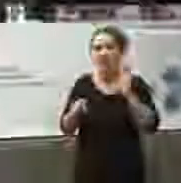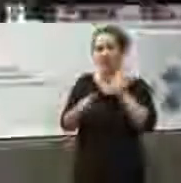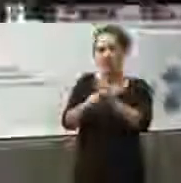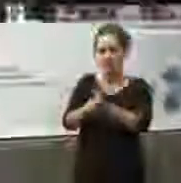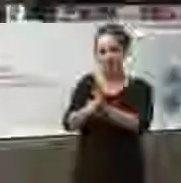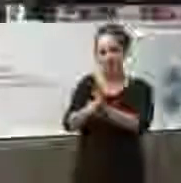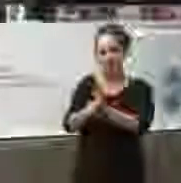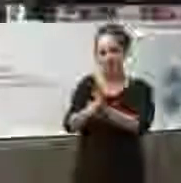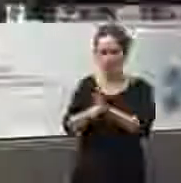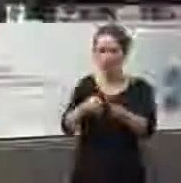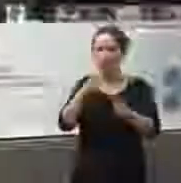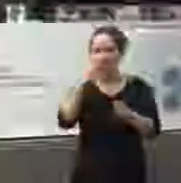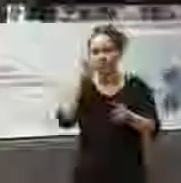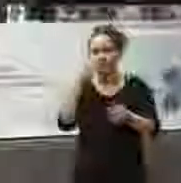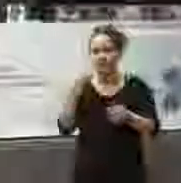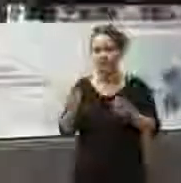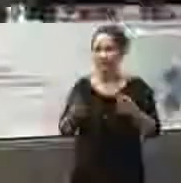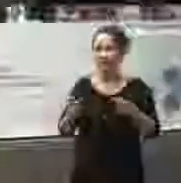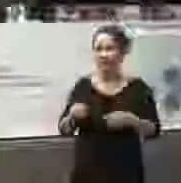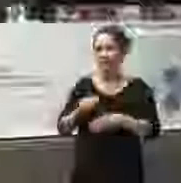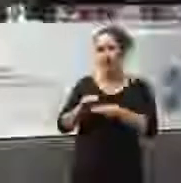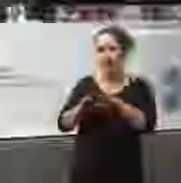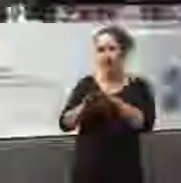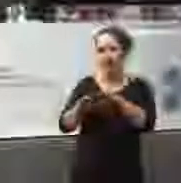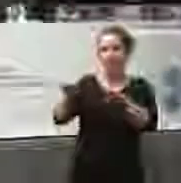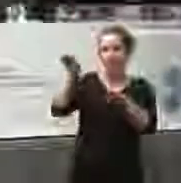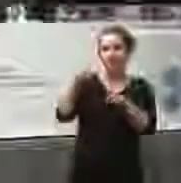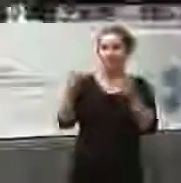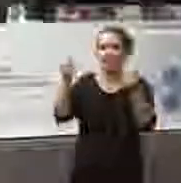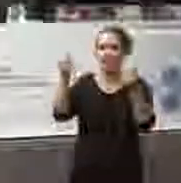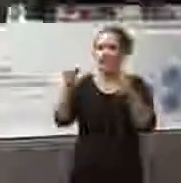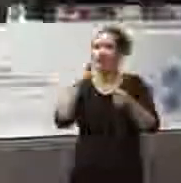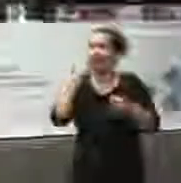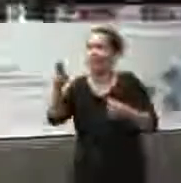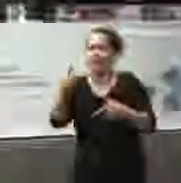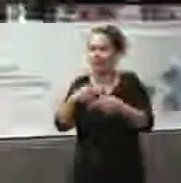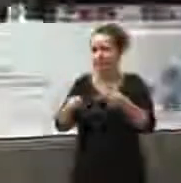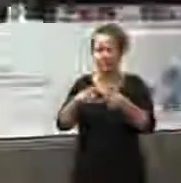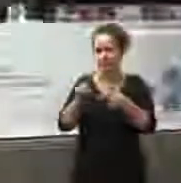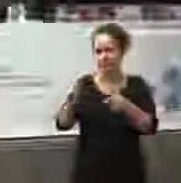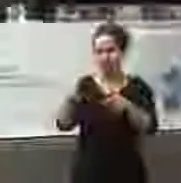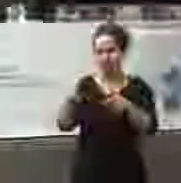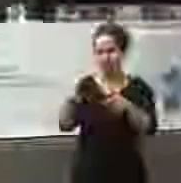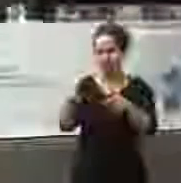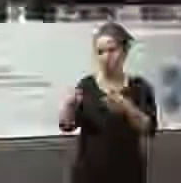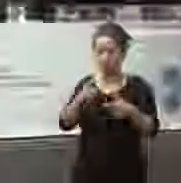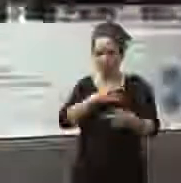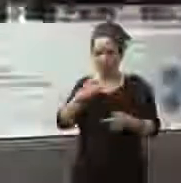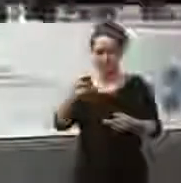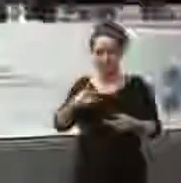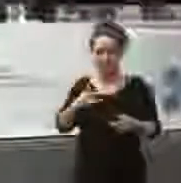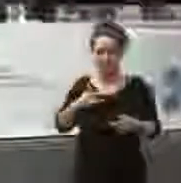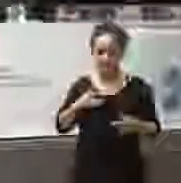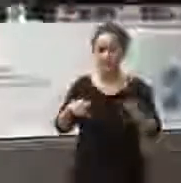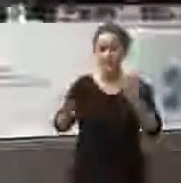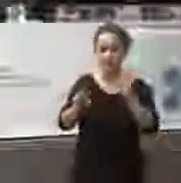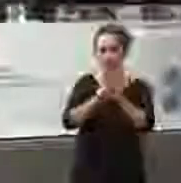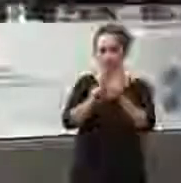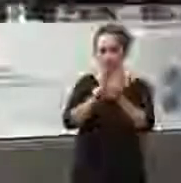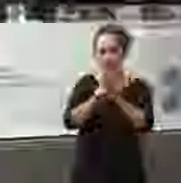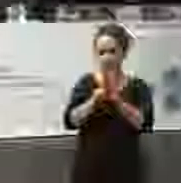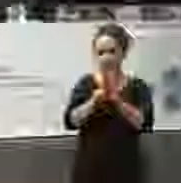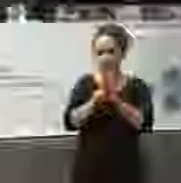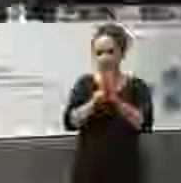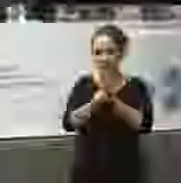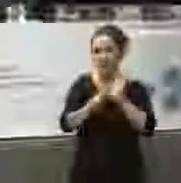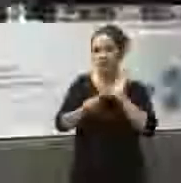maior aumento de despesa não resolve o problema que é a seguinte situação na saúde a lei da oferta e